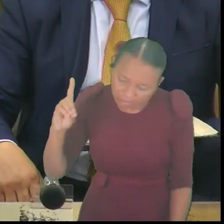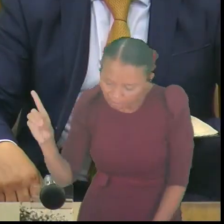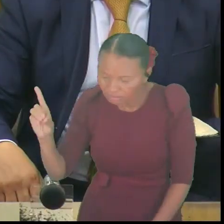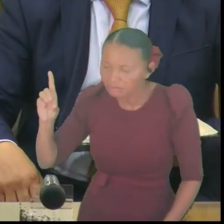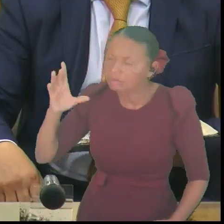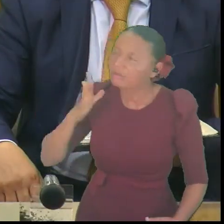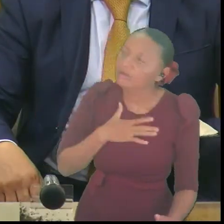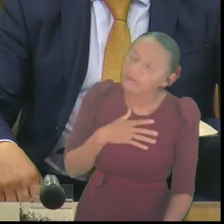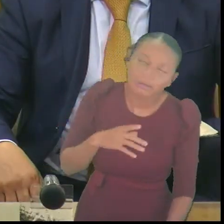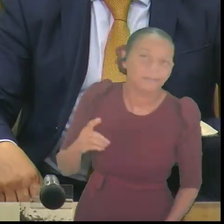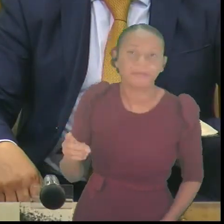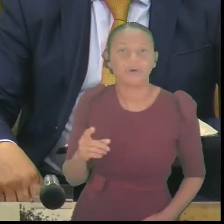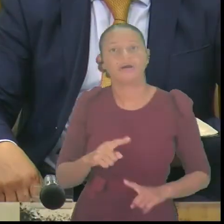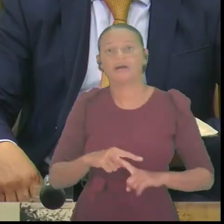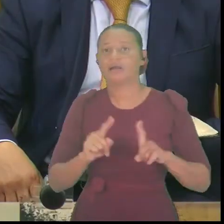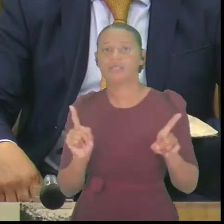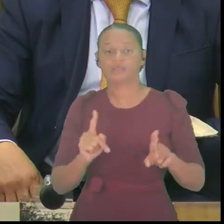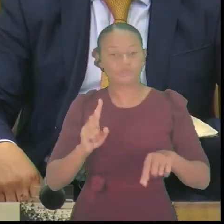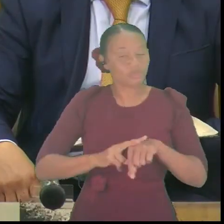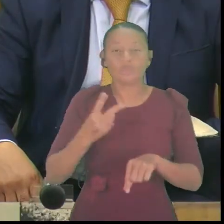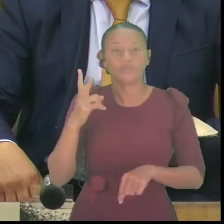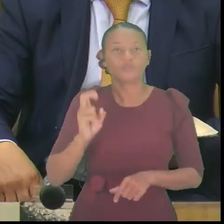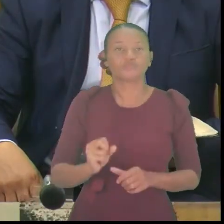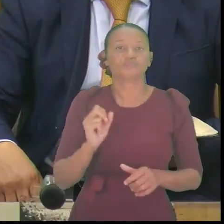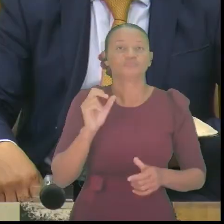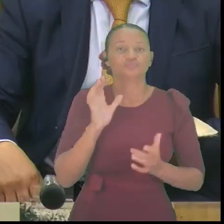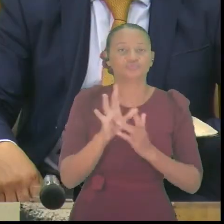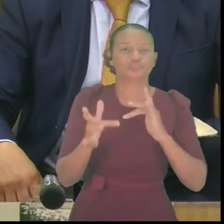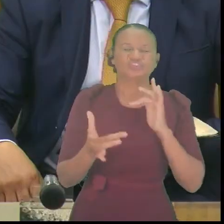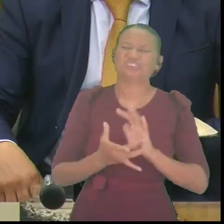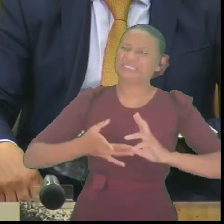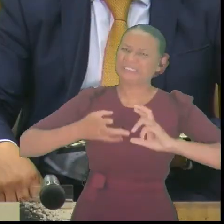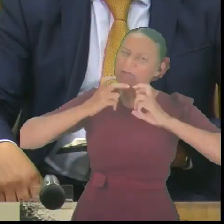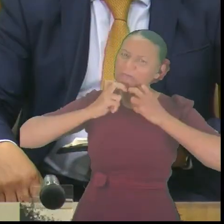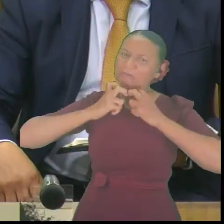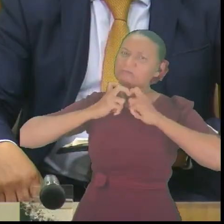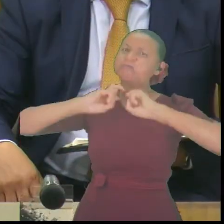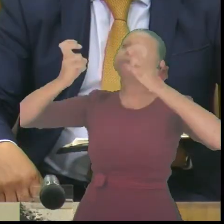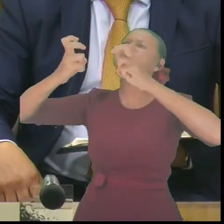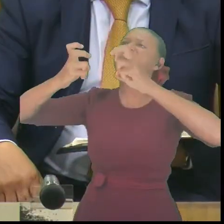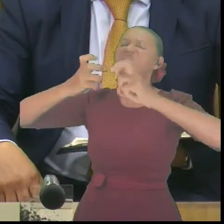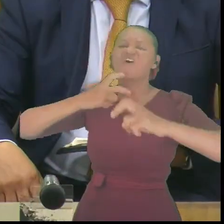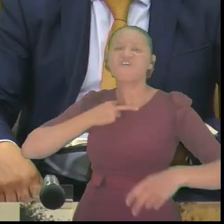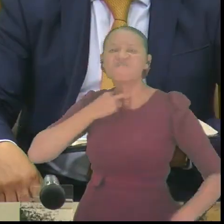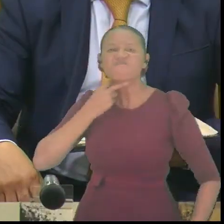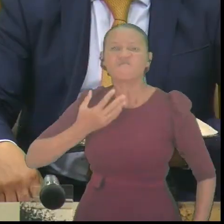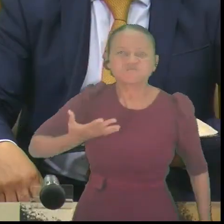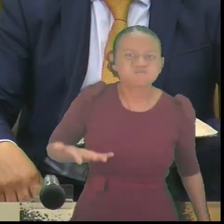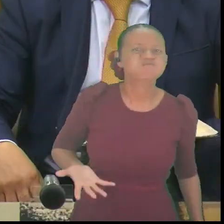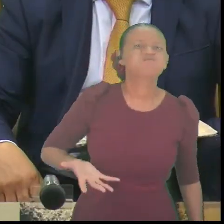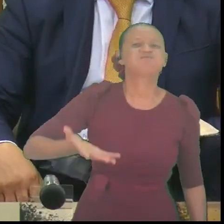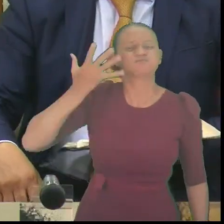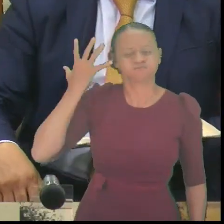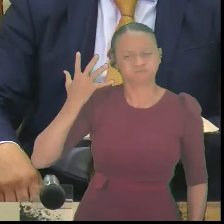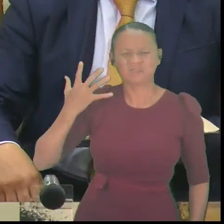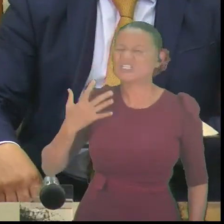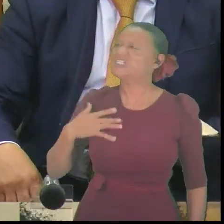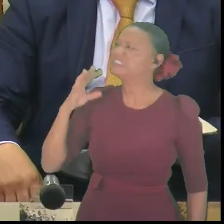meu. Mas a Bíblia diz que por 2 vezes Jesus gritou com alta voz, ele tinha autonomia: